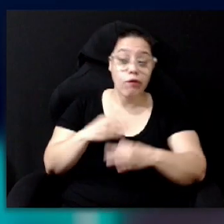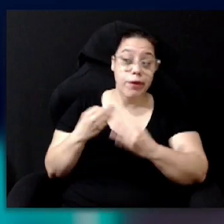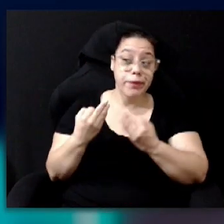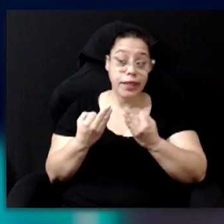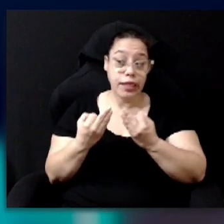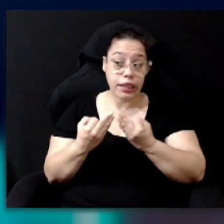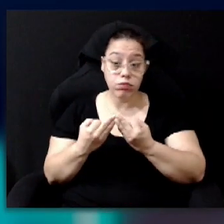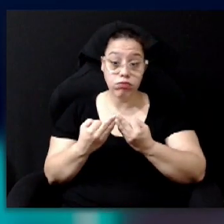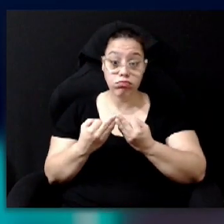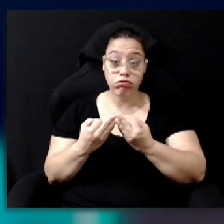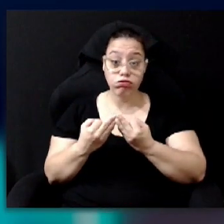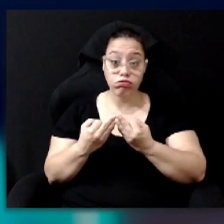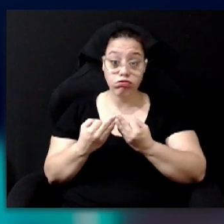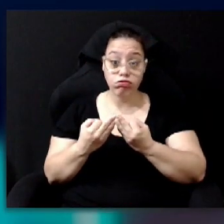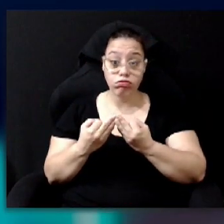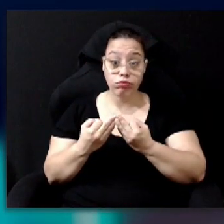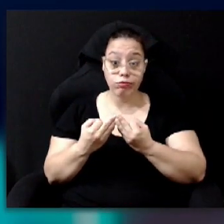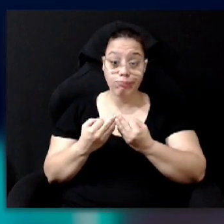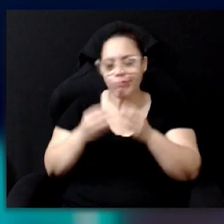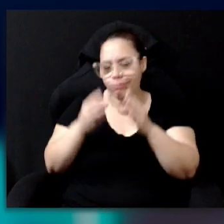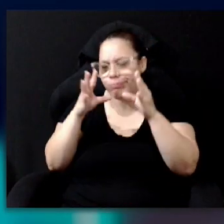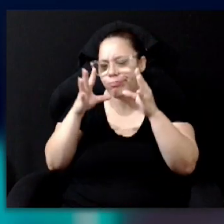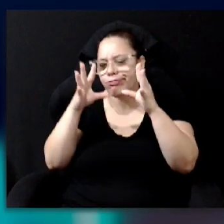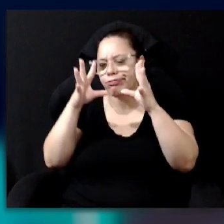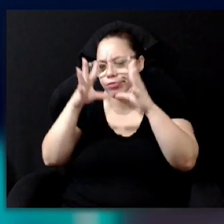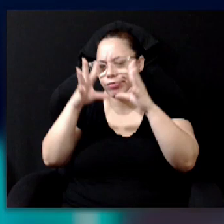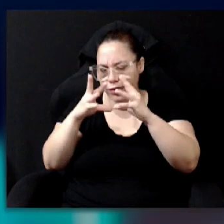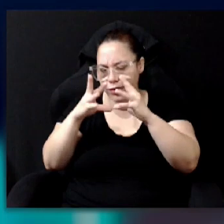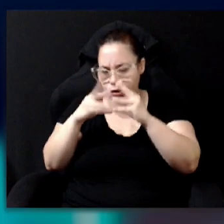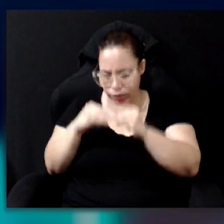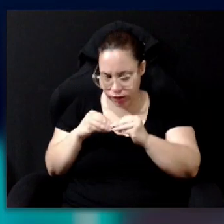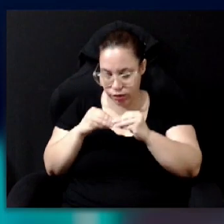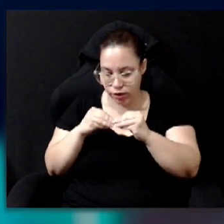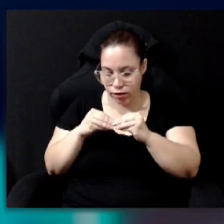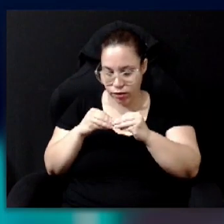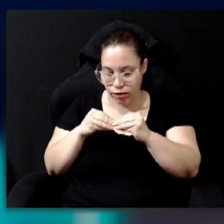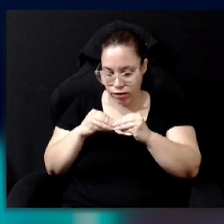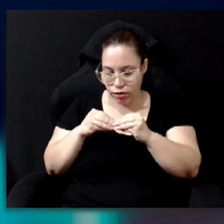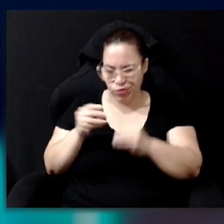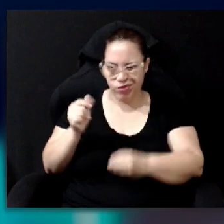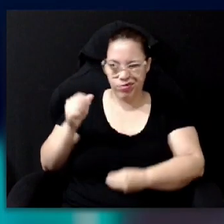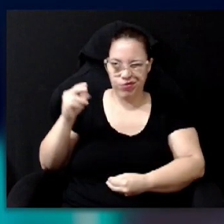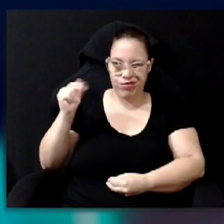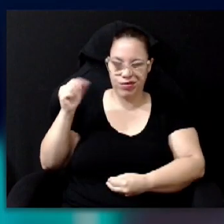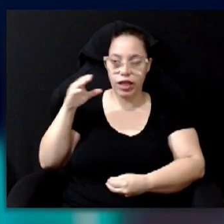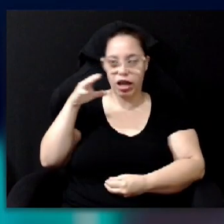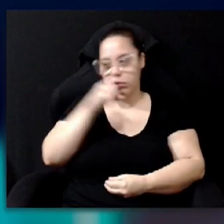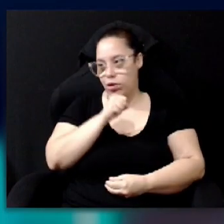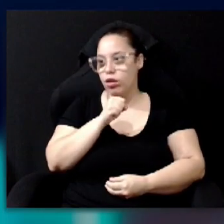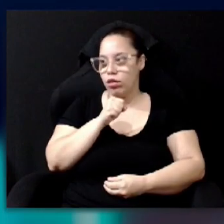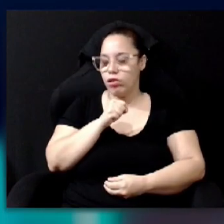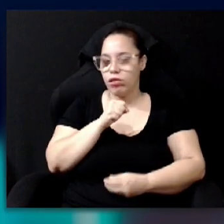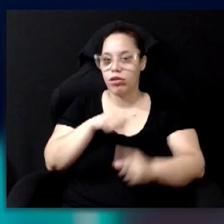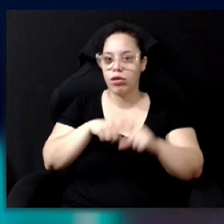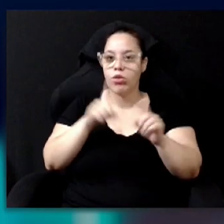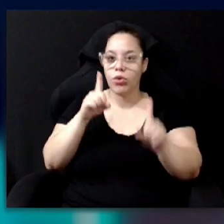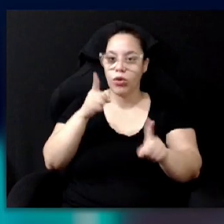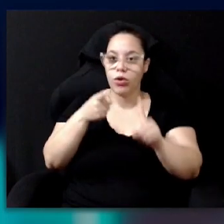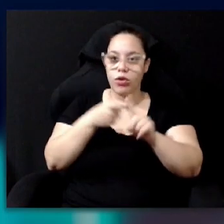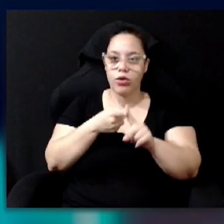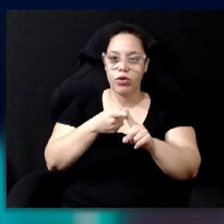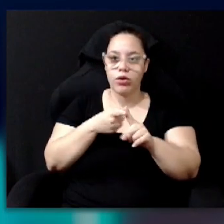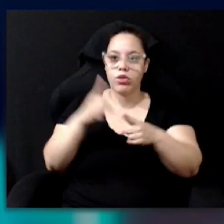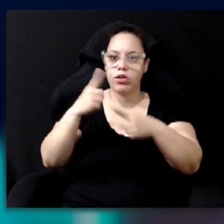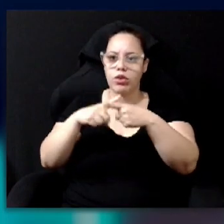procurei sintetizar. Claro que eu fiz uma retrospectiva muito rápida, mas o objetivo aqui, até porque vocês